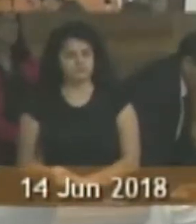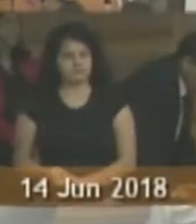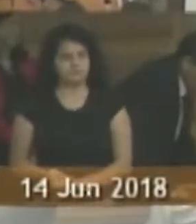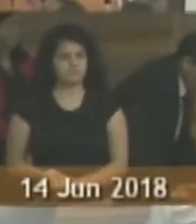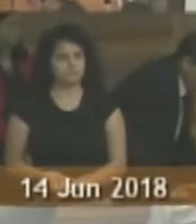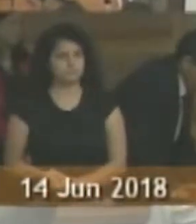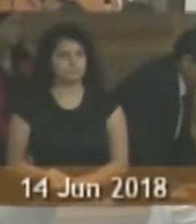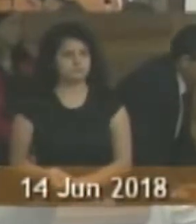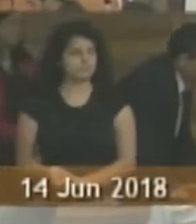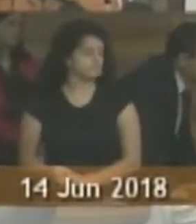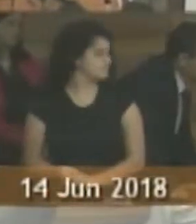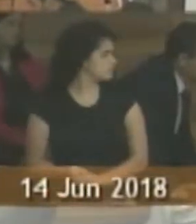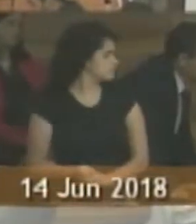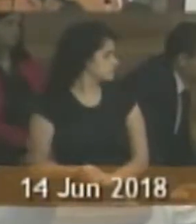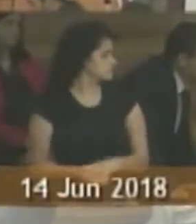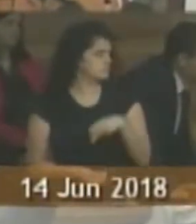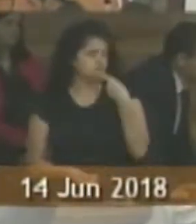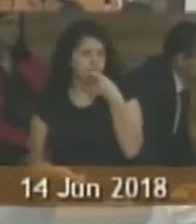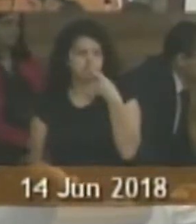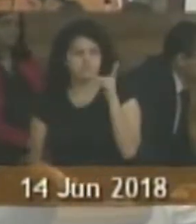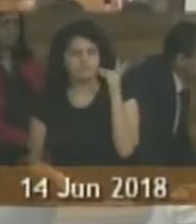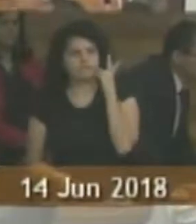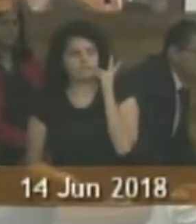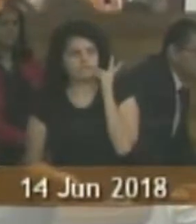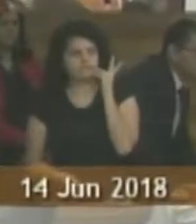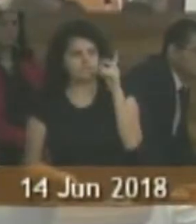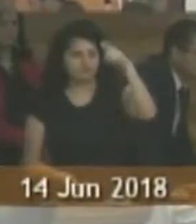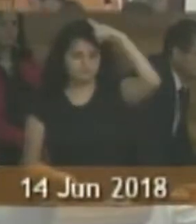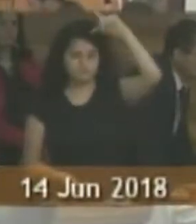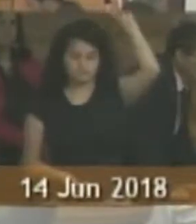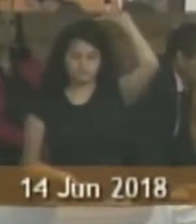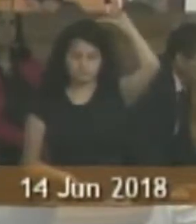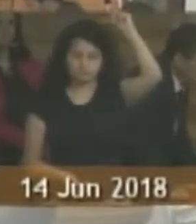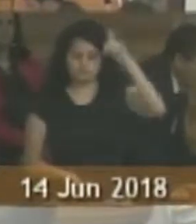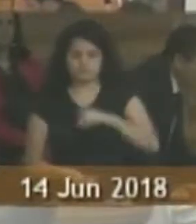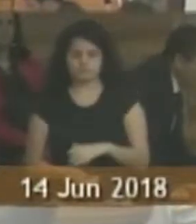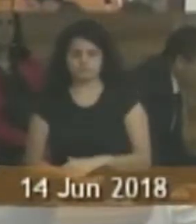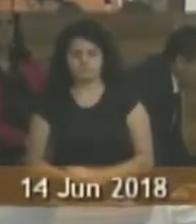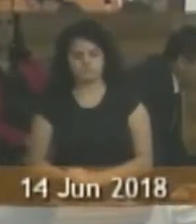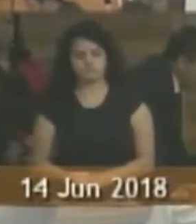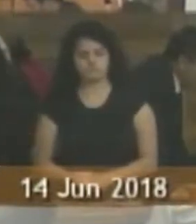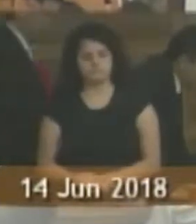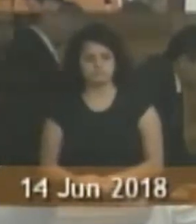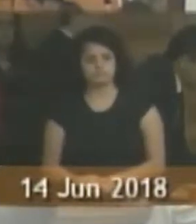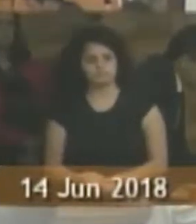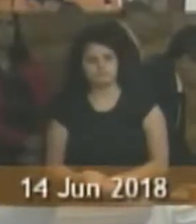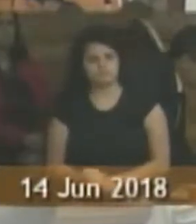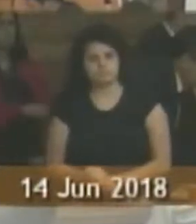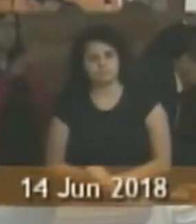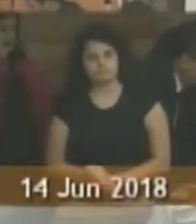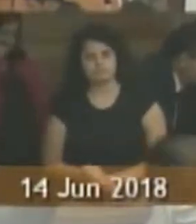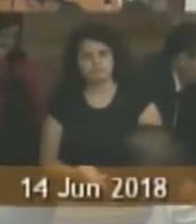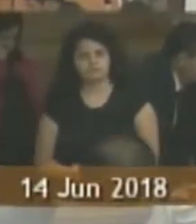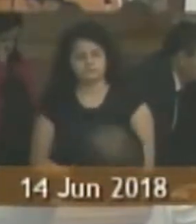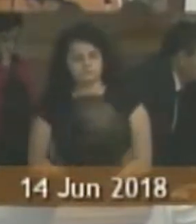Que isso aqui, gente? Com a palavra, vereador Léo Marmoraria. O que tu fez aqui?